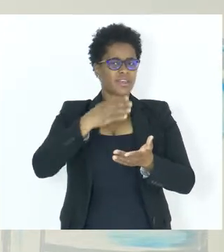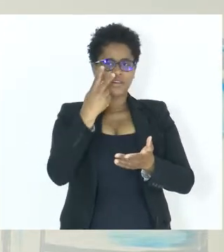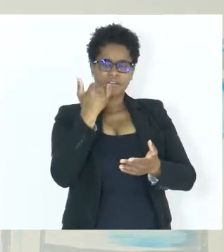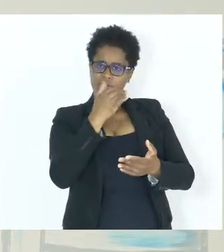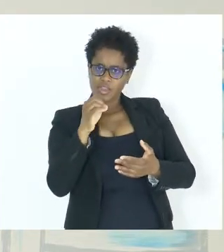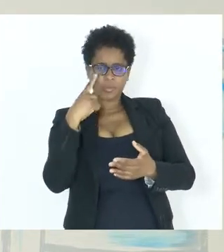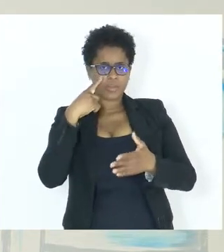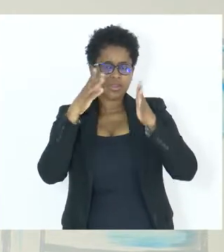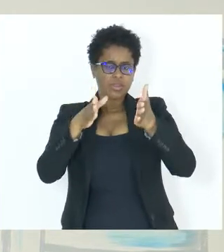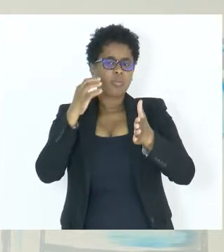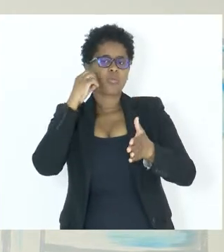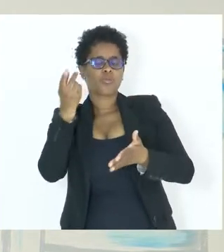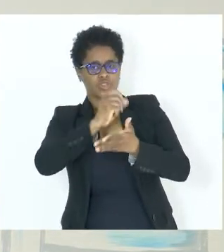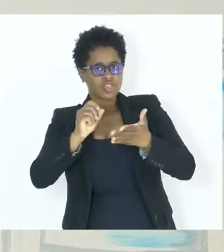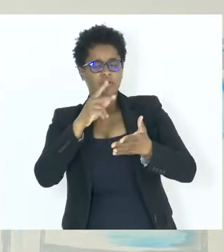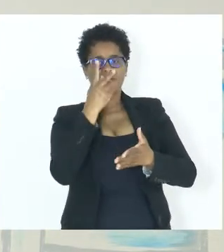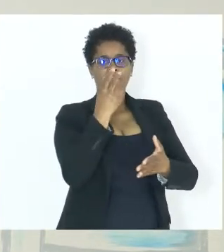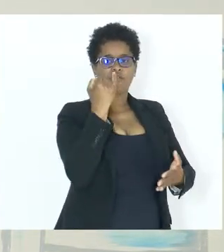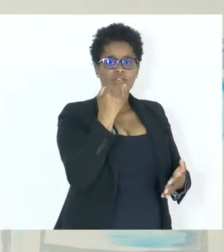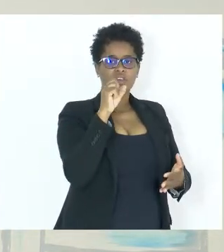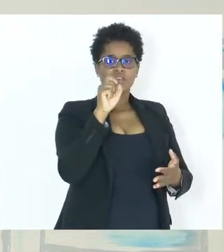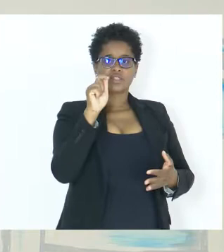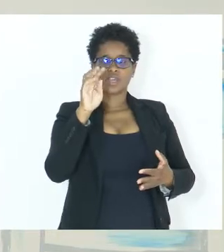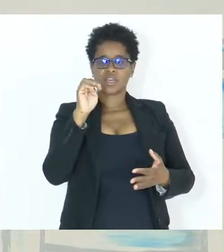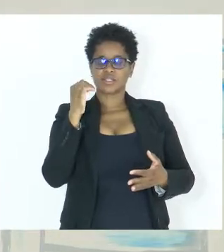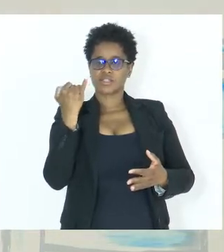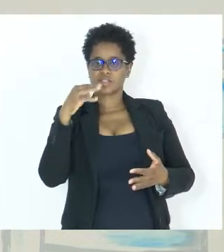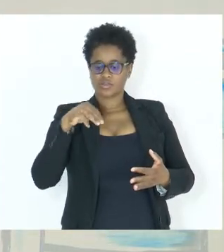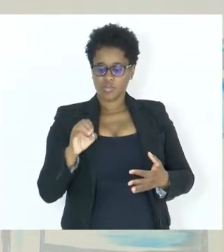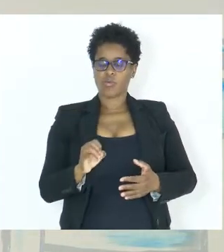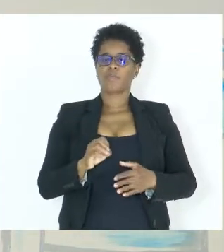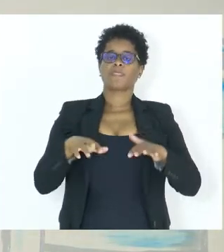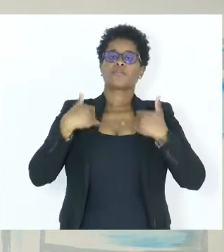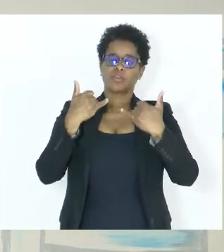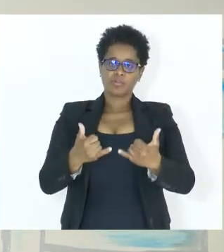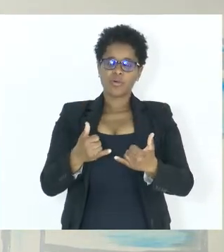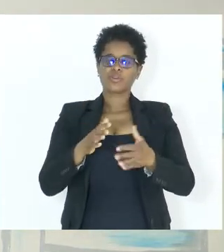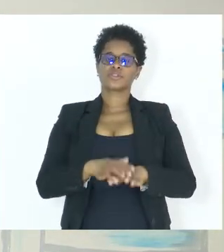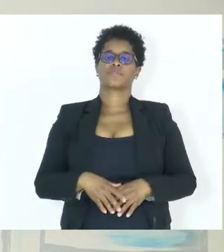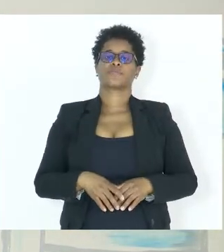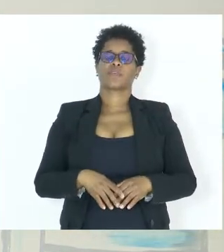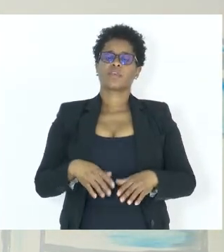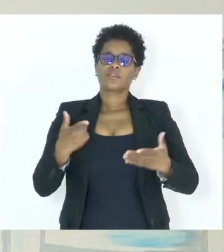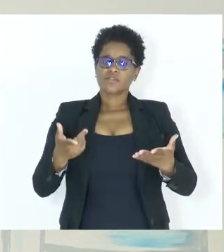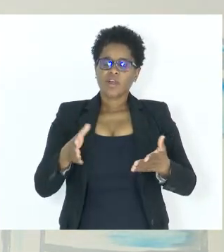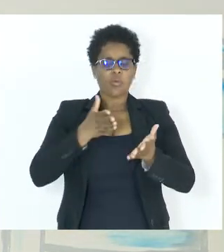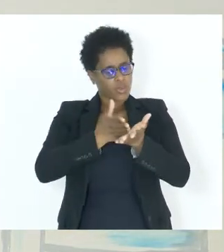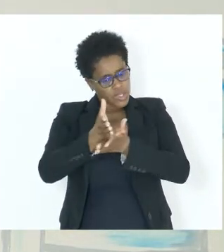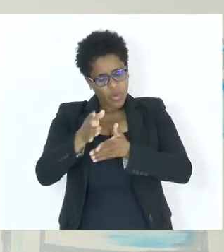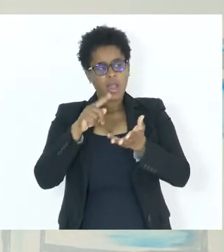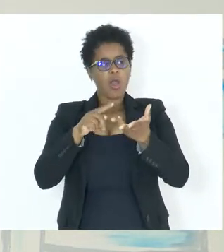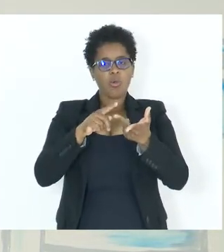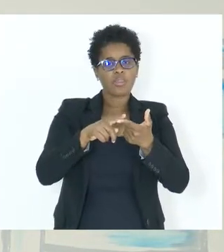atenção como se escreve. 20º. Depois do 20º, vamos continuar a